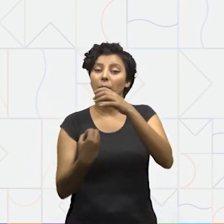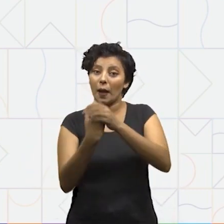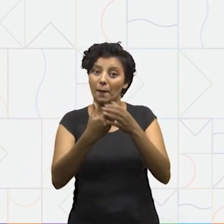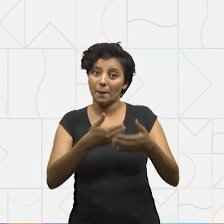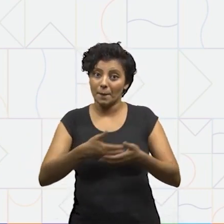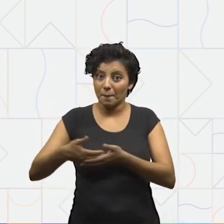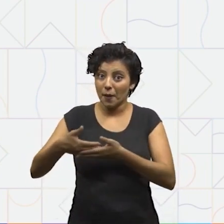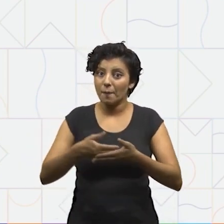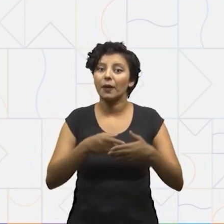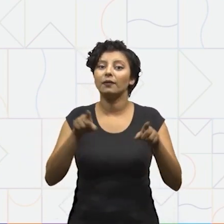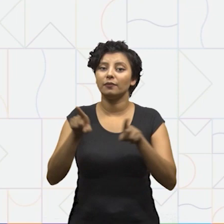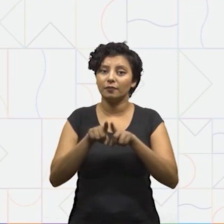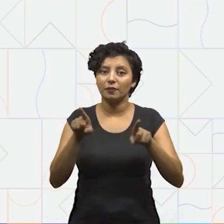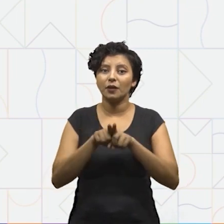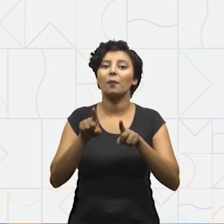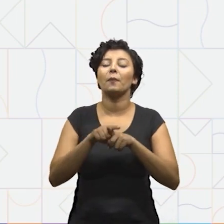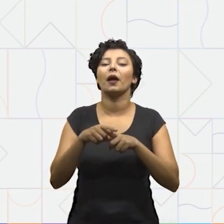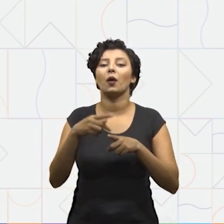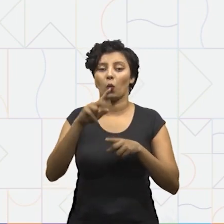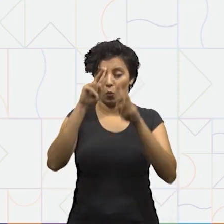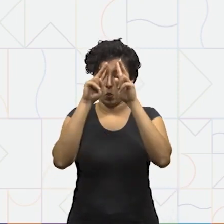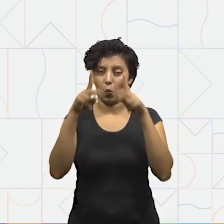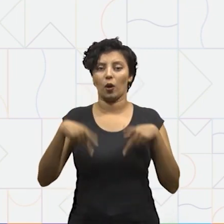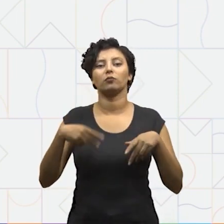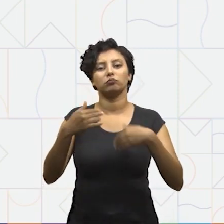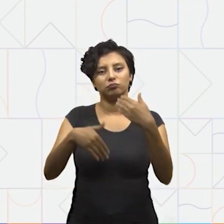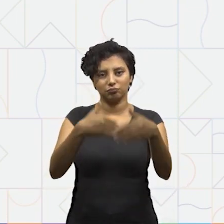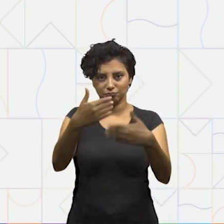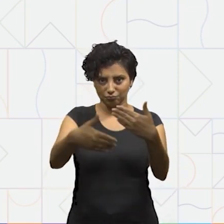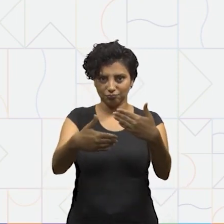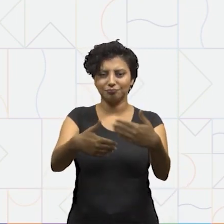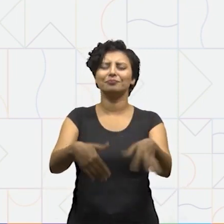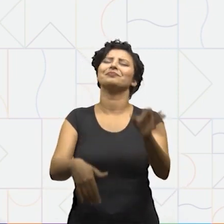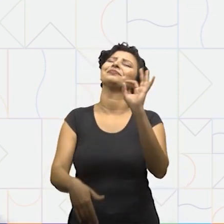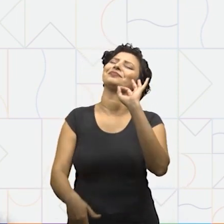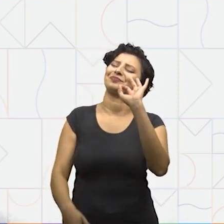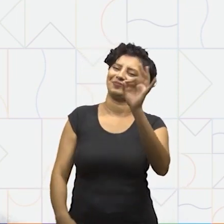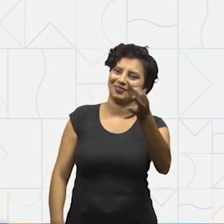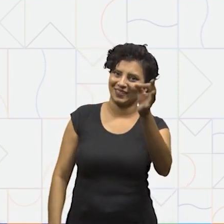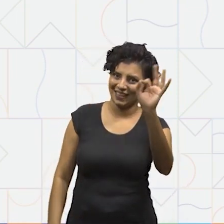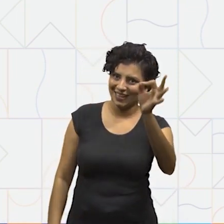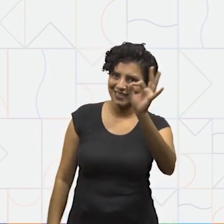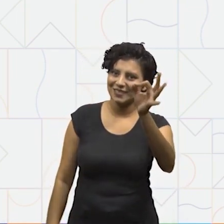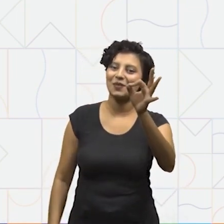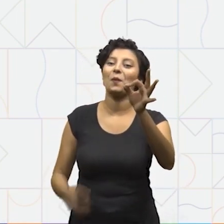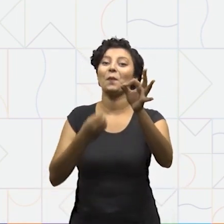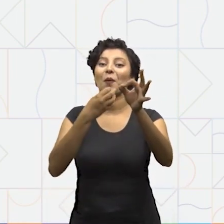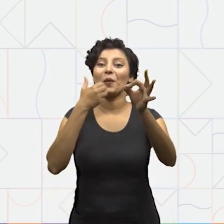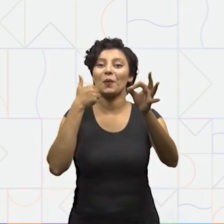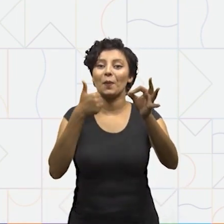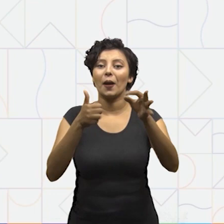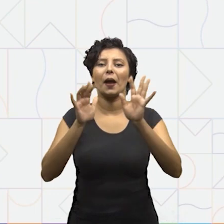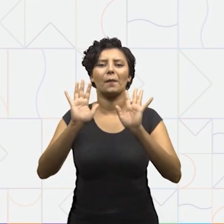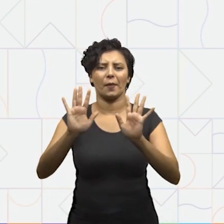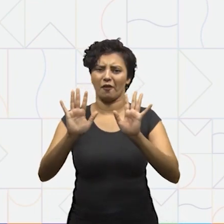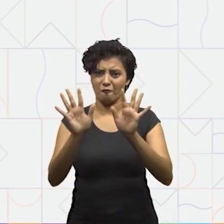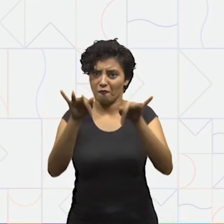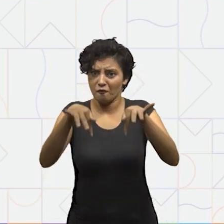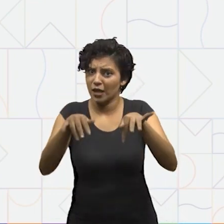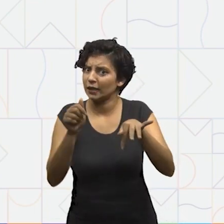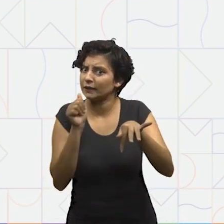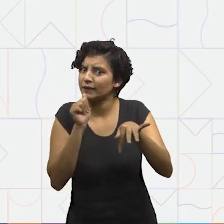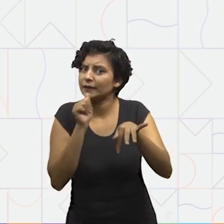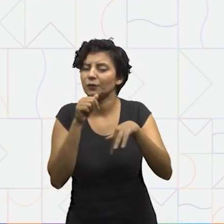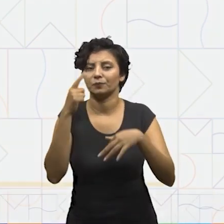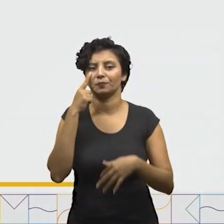de bebês e, assim, a espécie humana perpetuar. Isso, muito bem, mas não